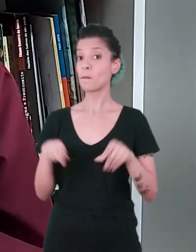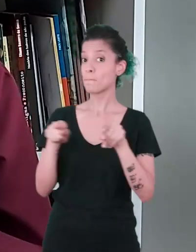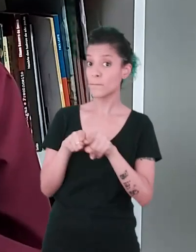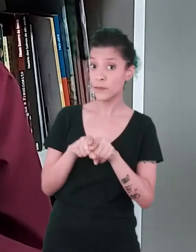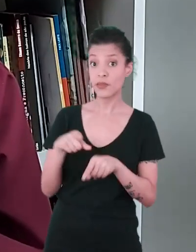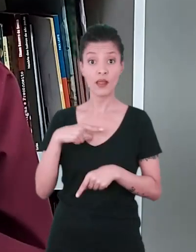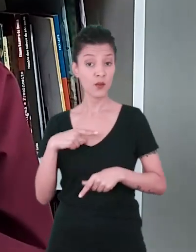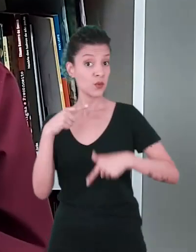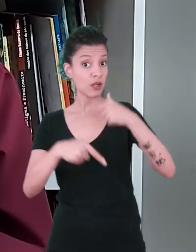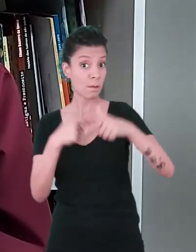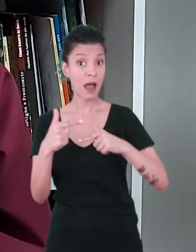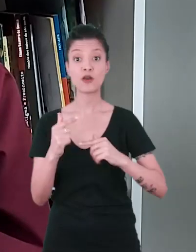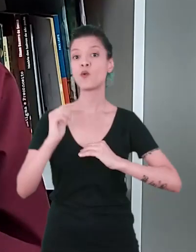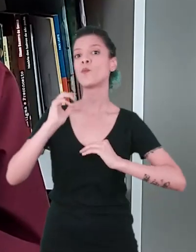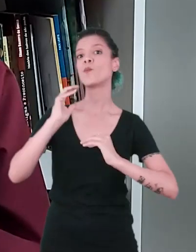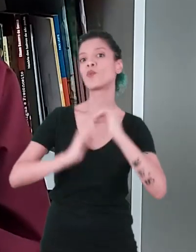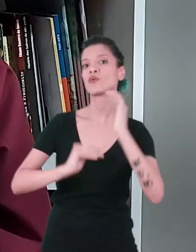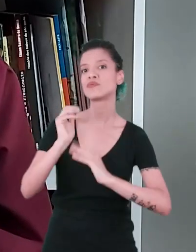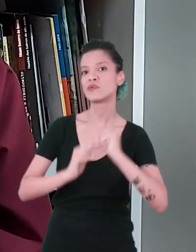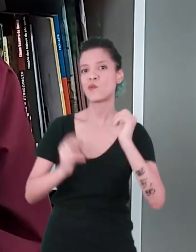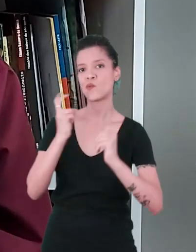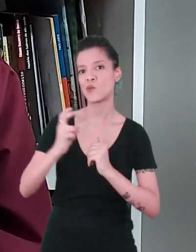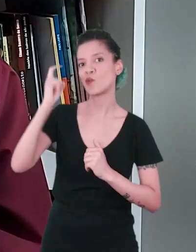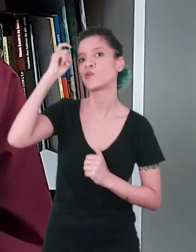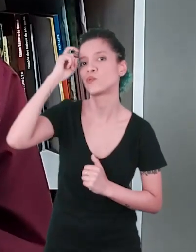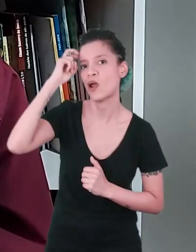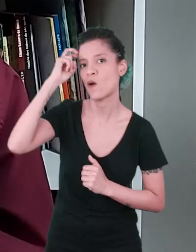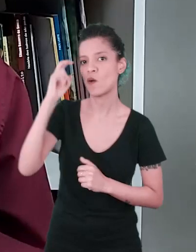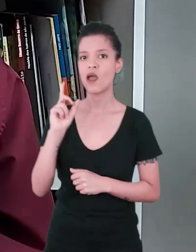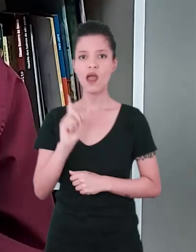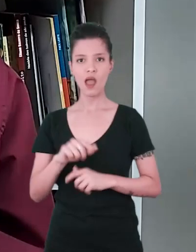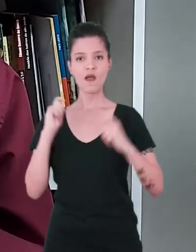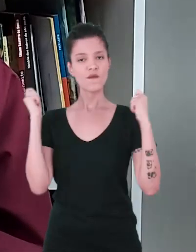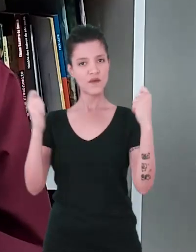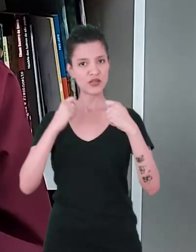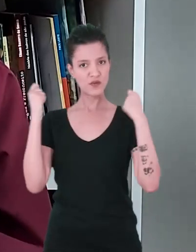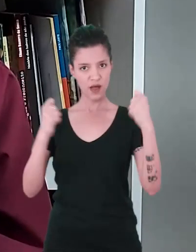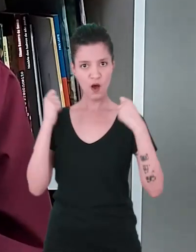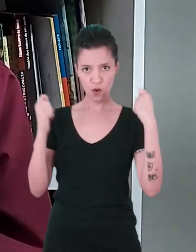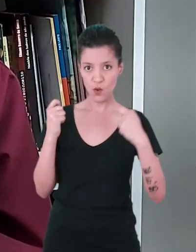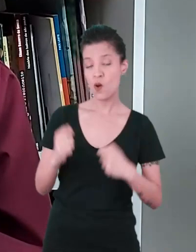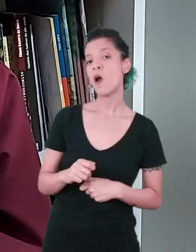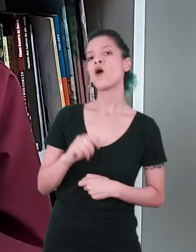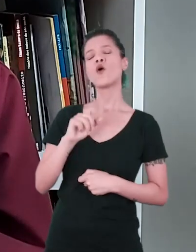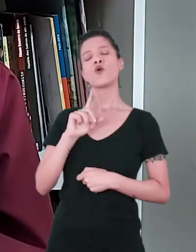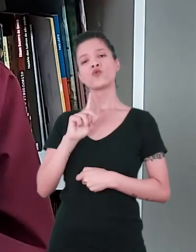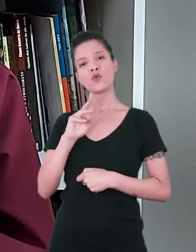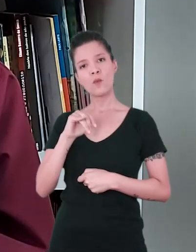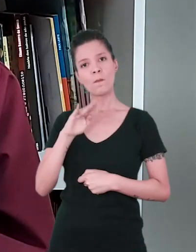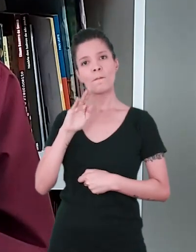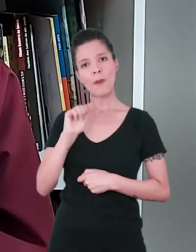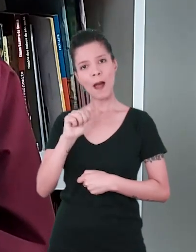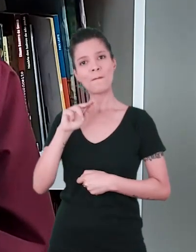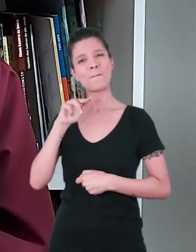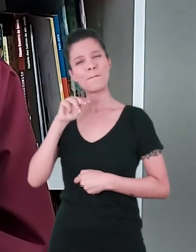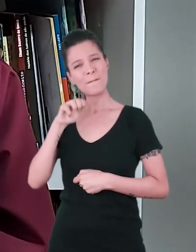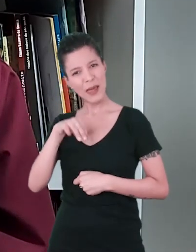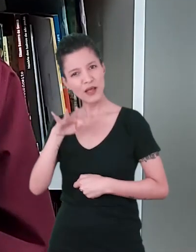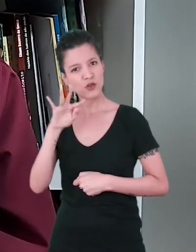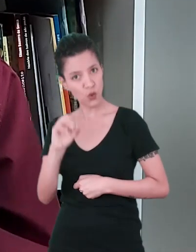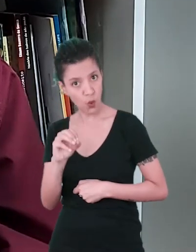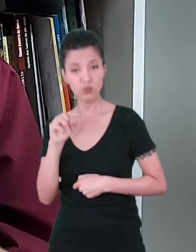de produção cultural, que é o Festival Tombamento. O Festival Tombamento, ele é um trabalho